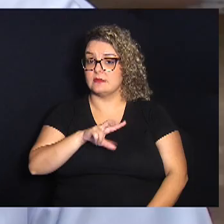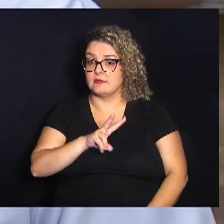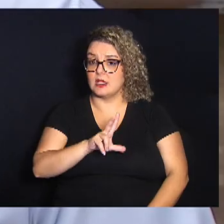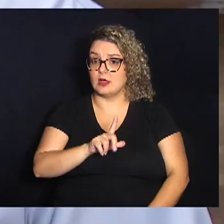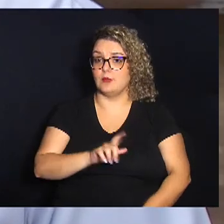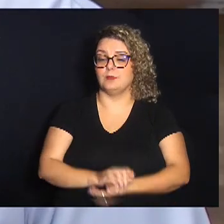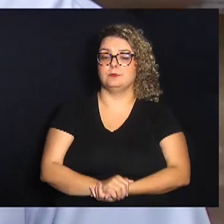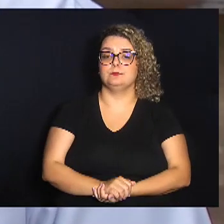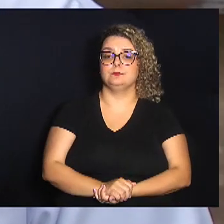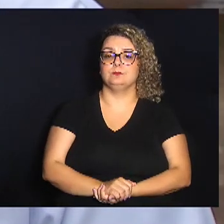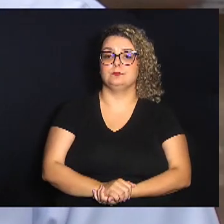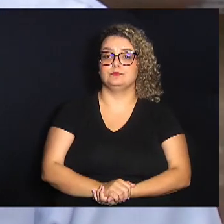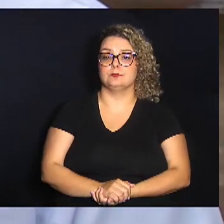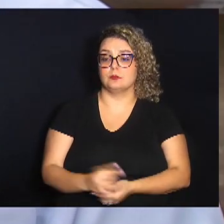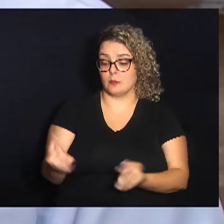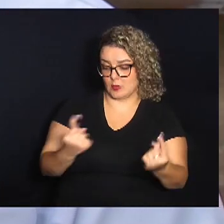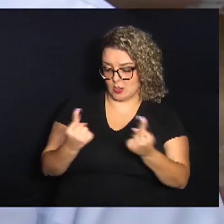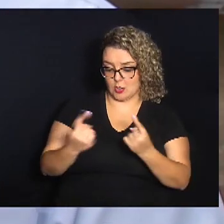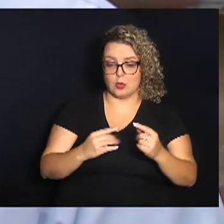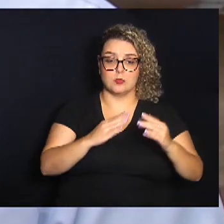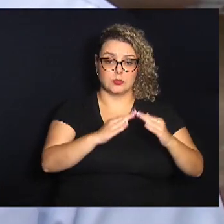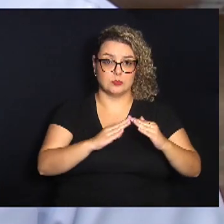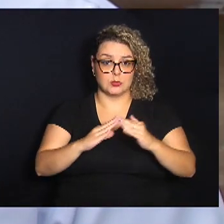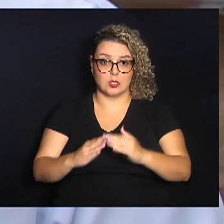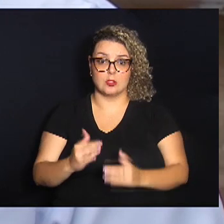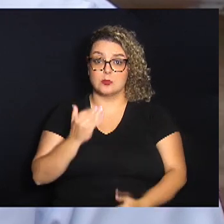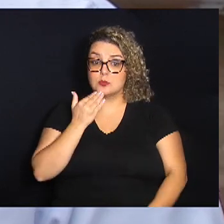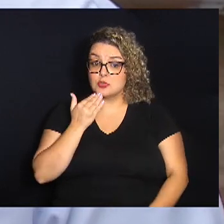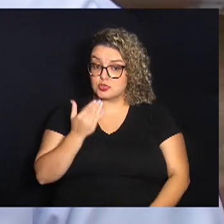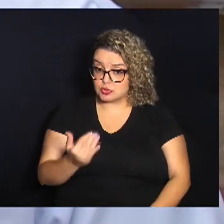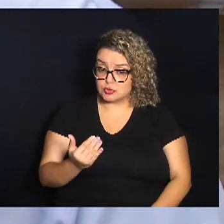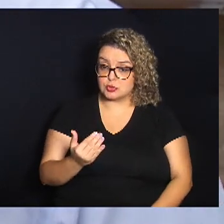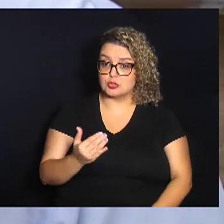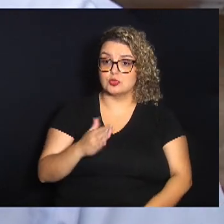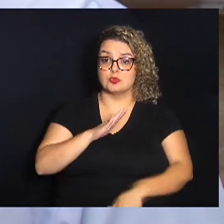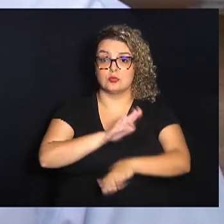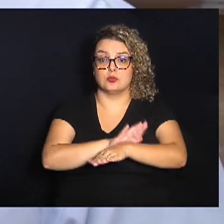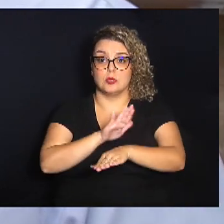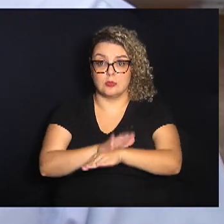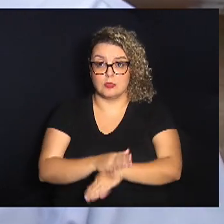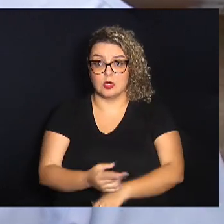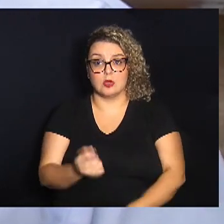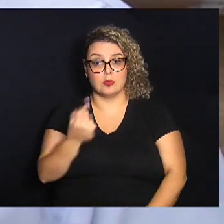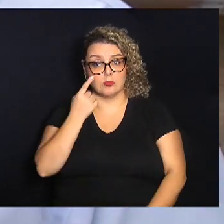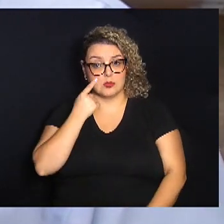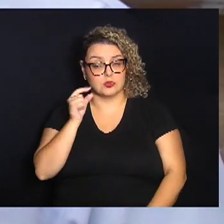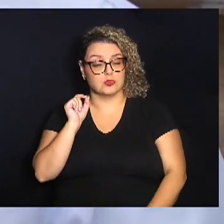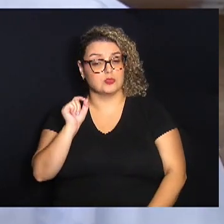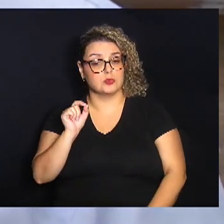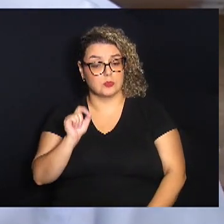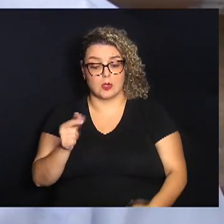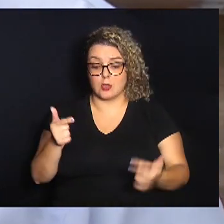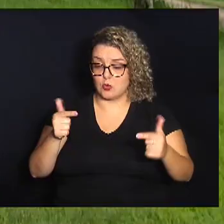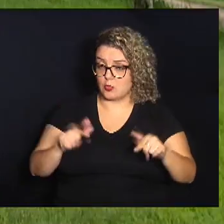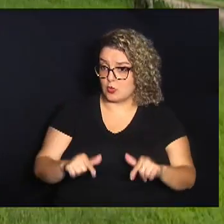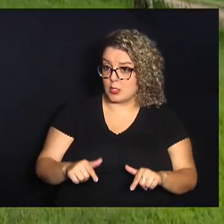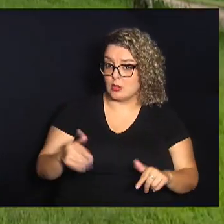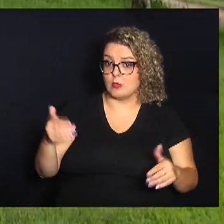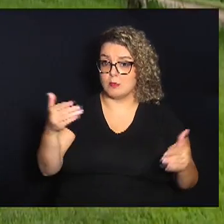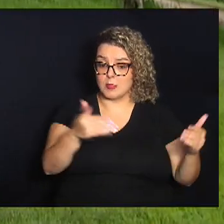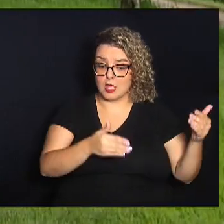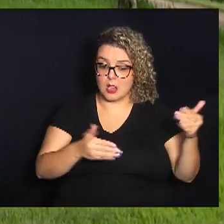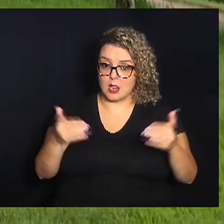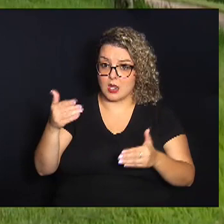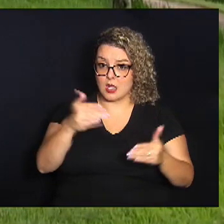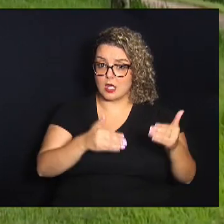Vetti. Fui procurado pelos moradores que me solicitaram uma intervenção, visto que o espaço era muito frequentado